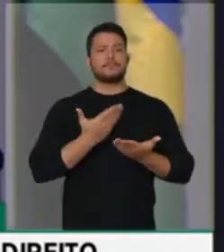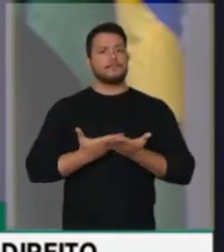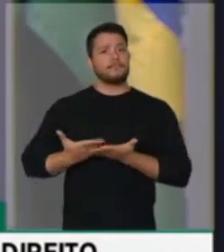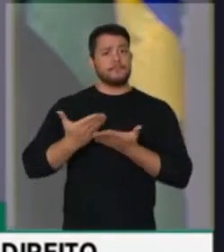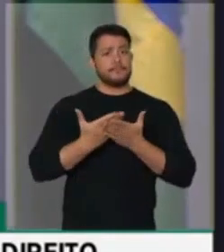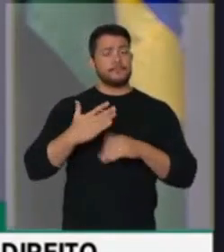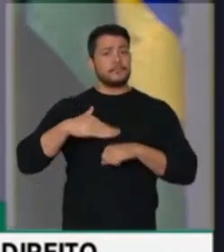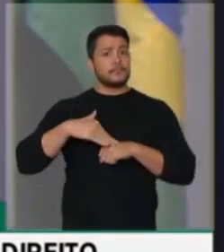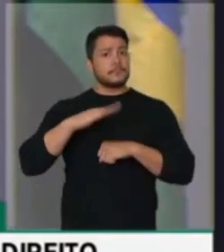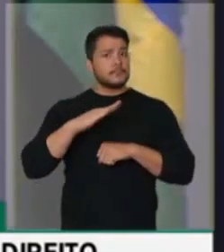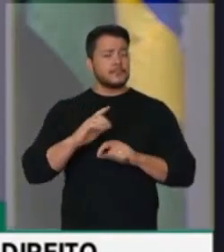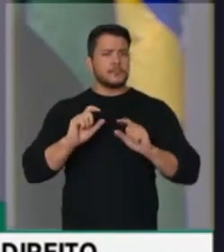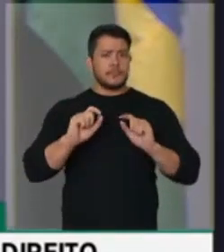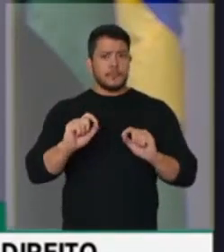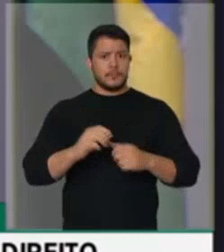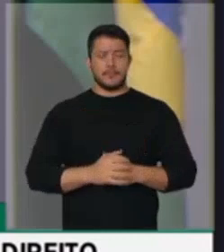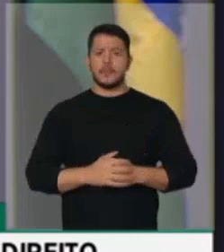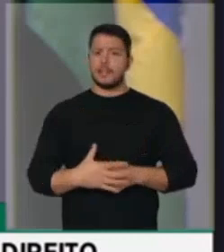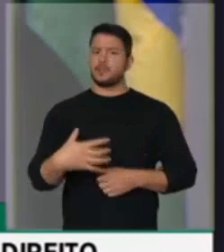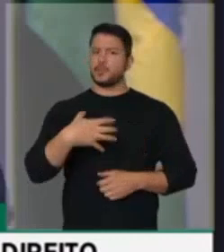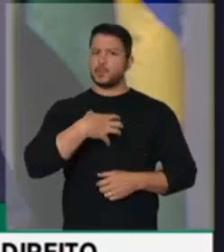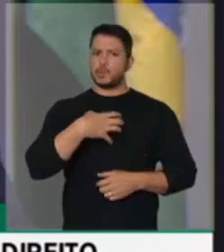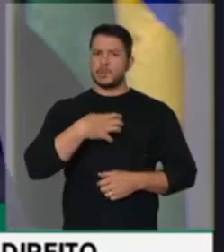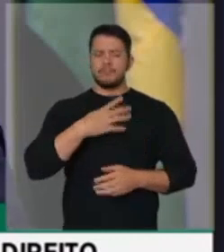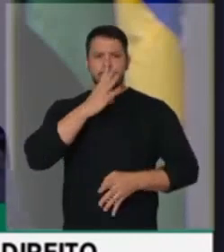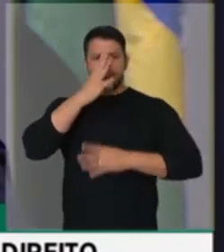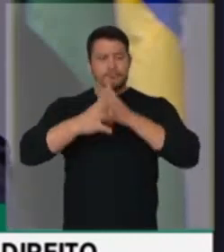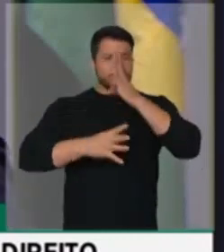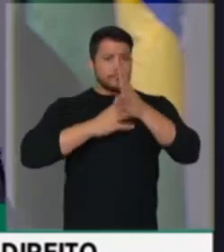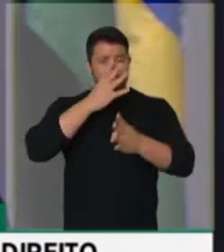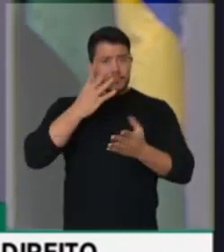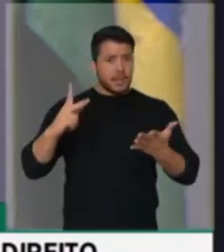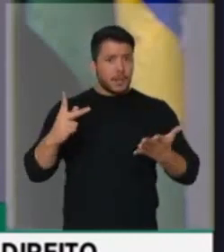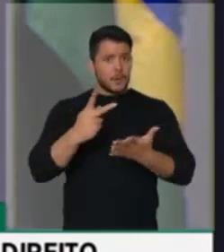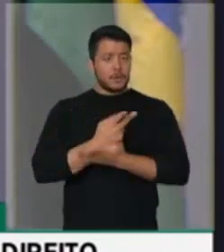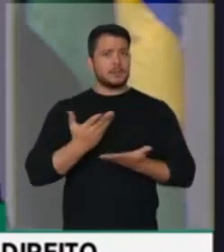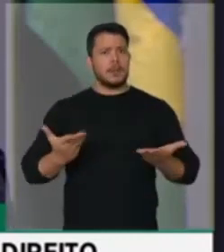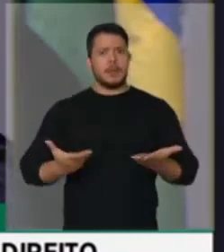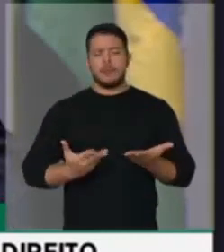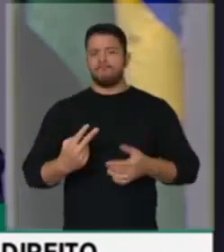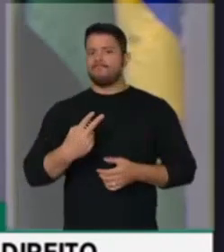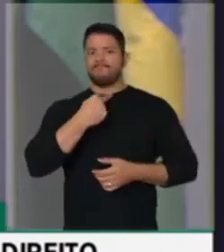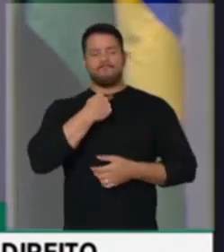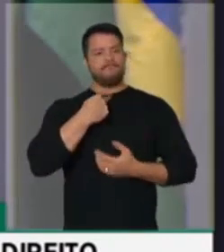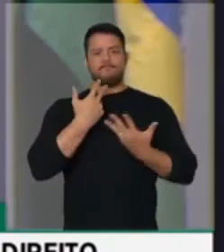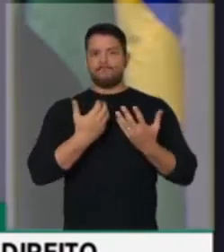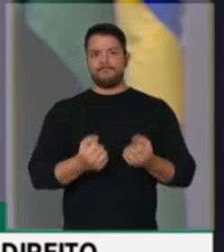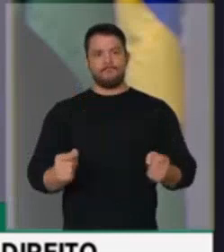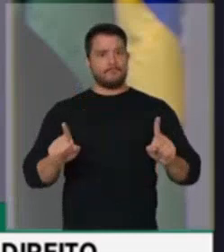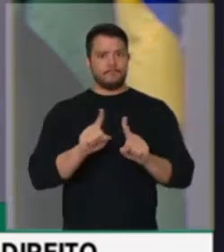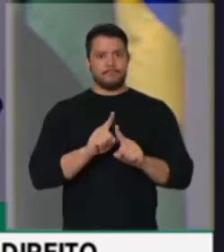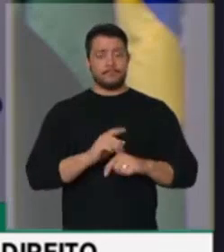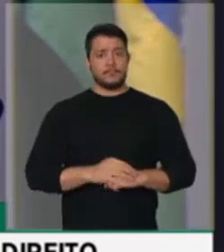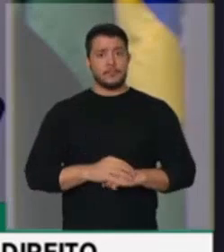forma assodada que essa lei vem para esse plenário, nós não podemos aceitar. Porque se